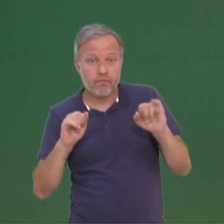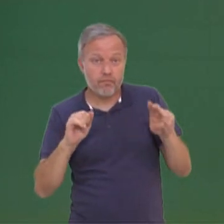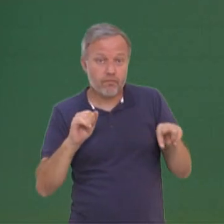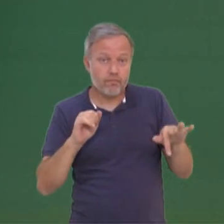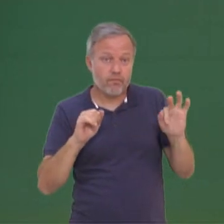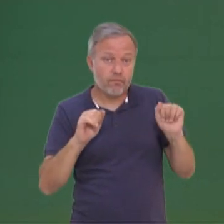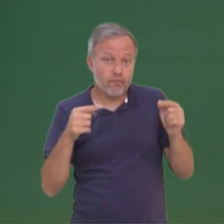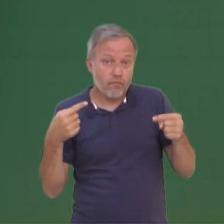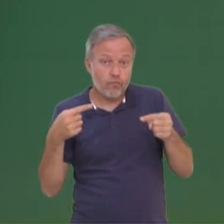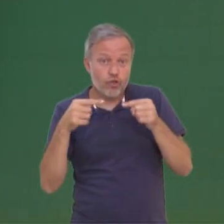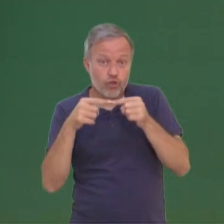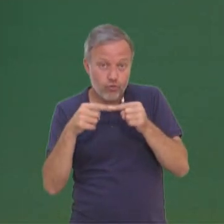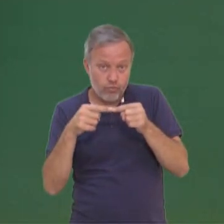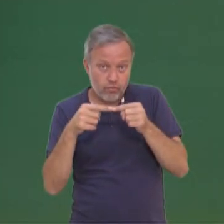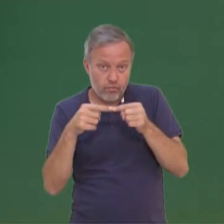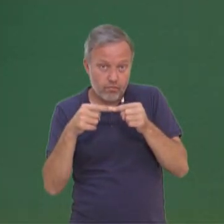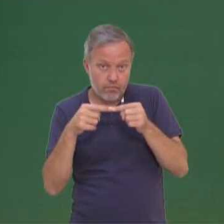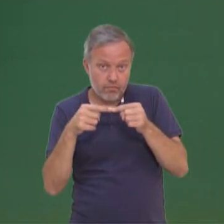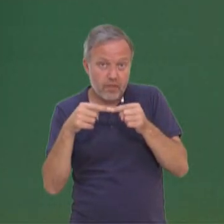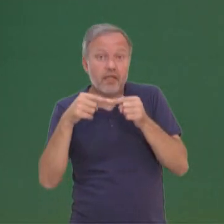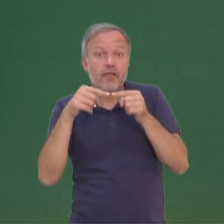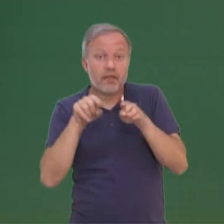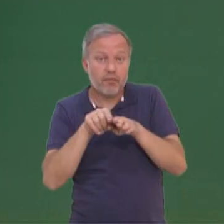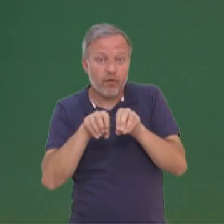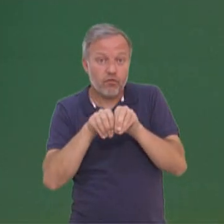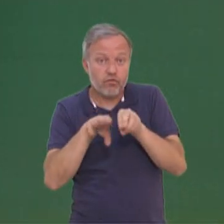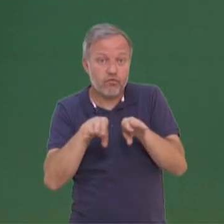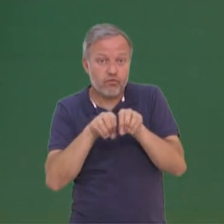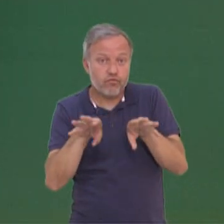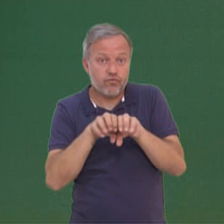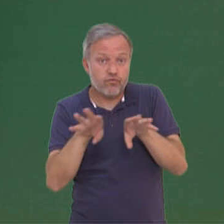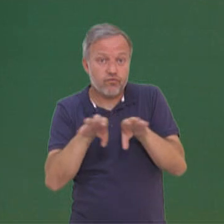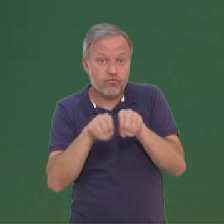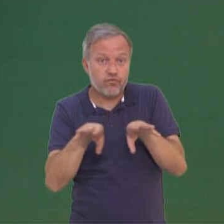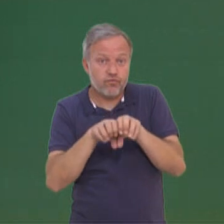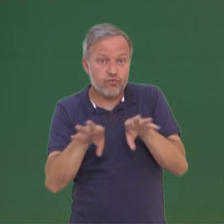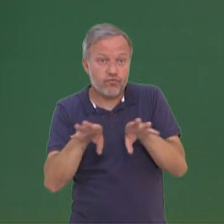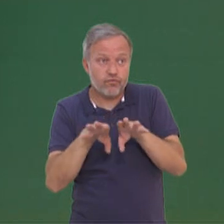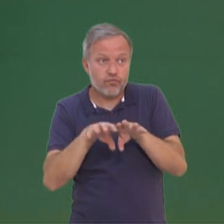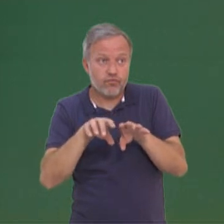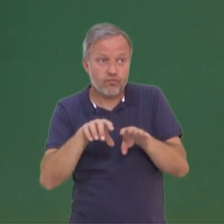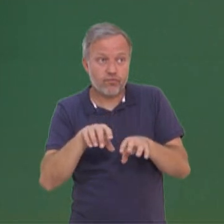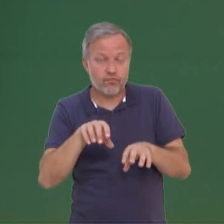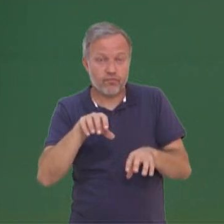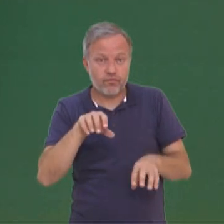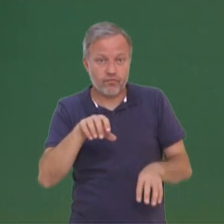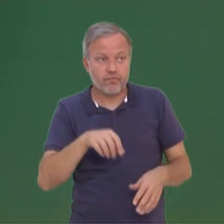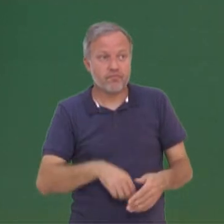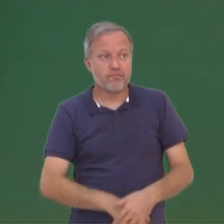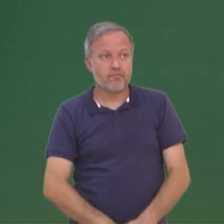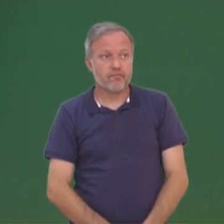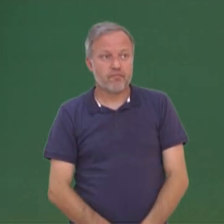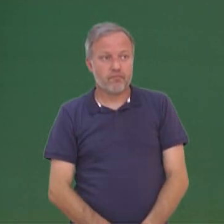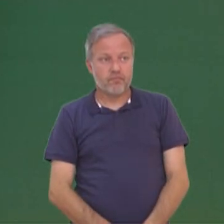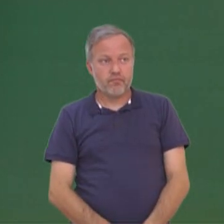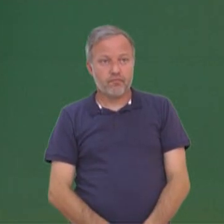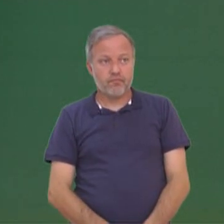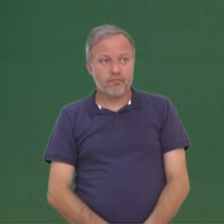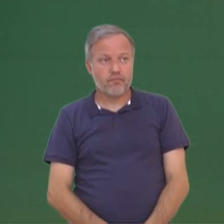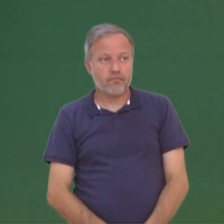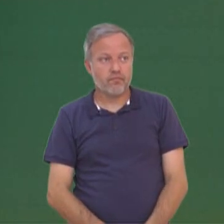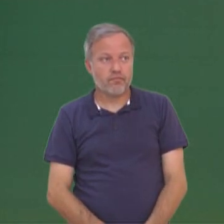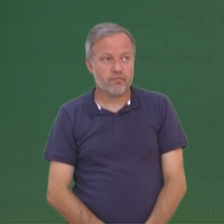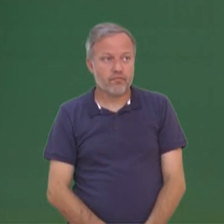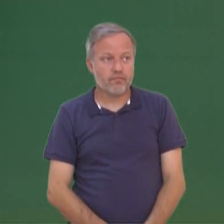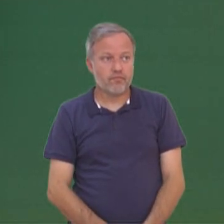fungos. Ótimo. Isso é válido para zigomicetos. Continuando.